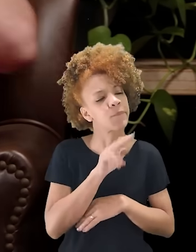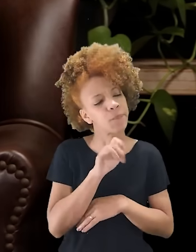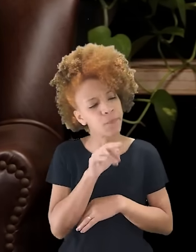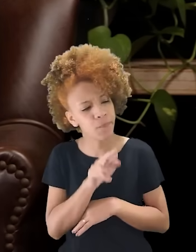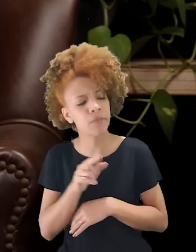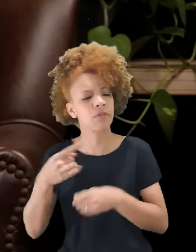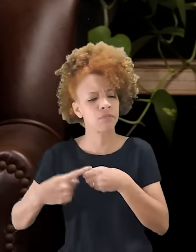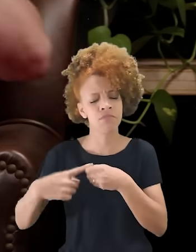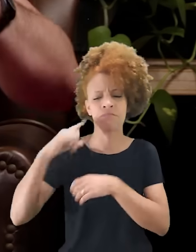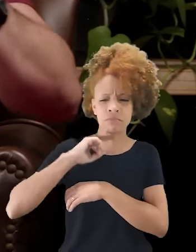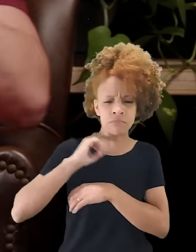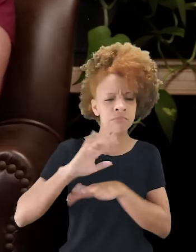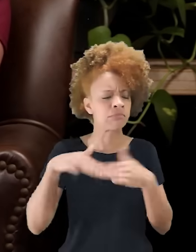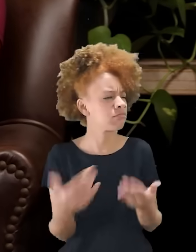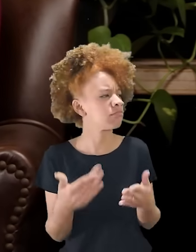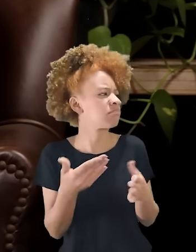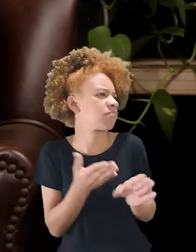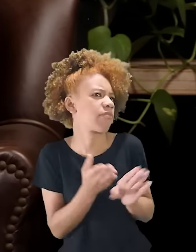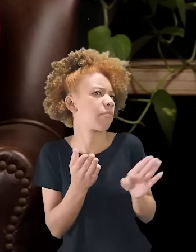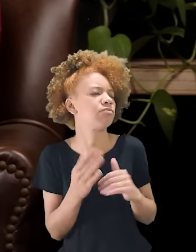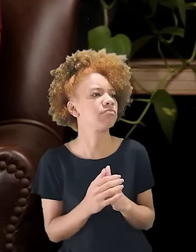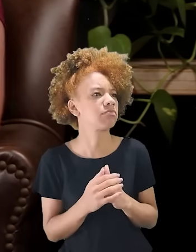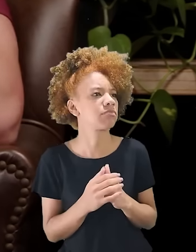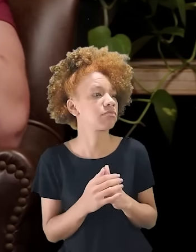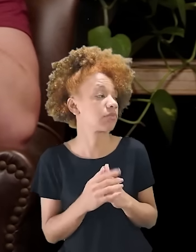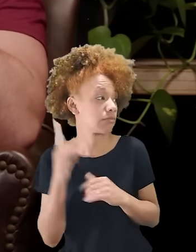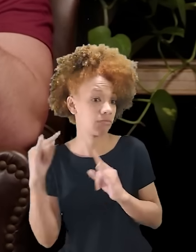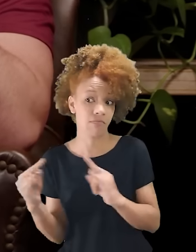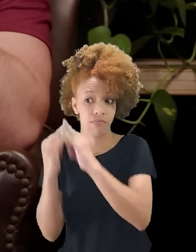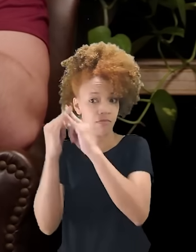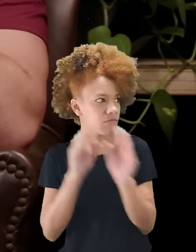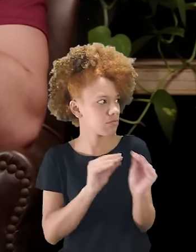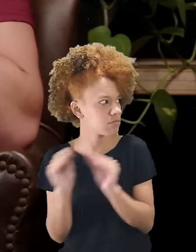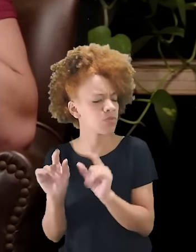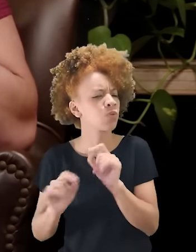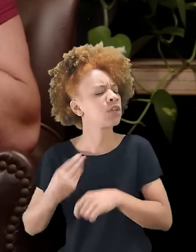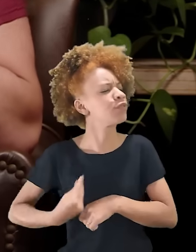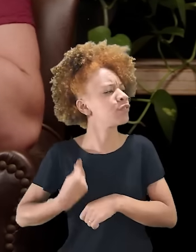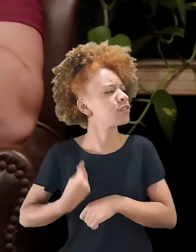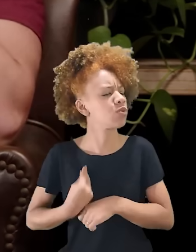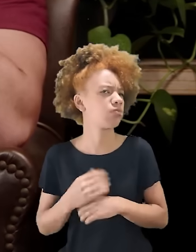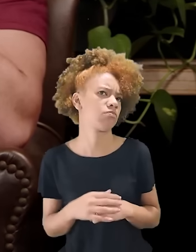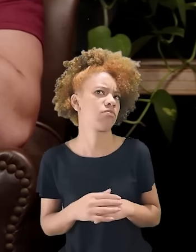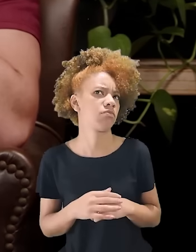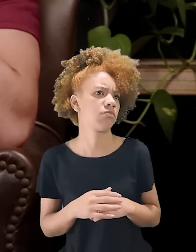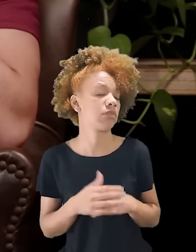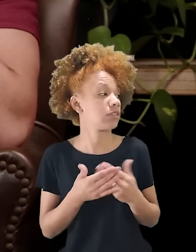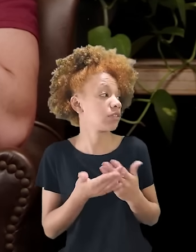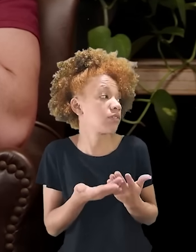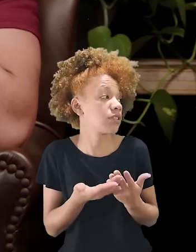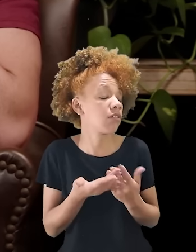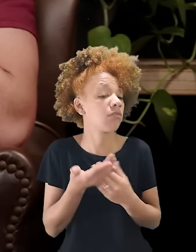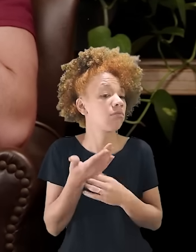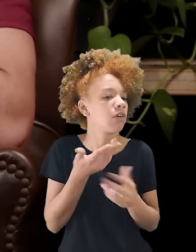Valadares interior de Minas e tal e de repente você tá em Paris O que que você já vivenciou de